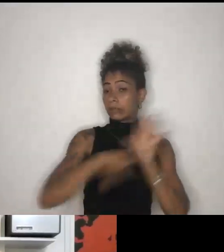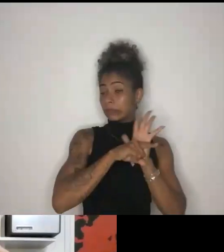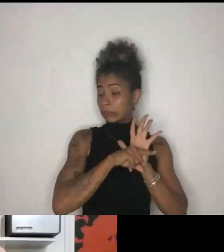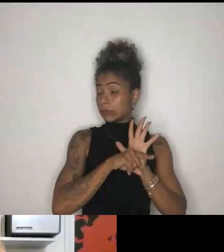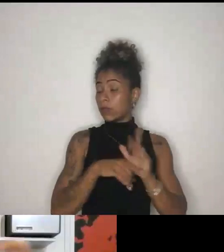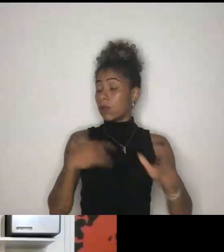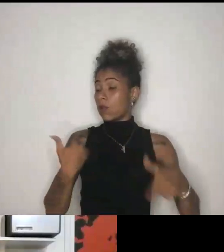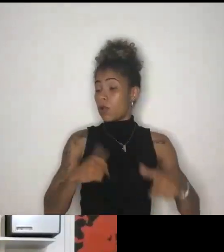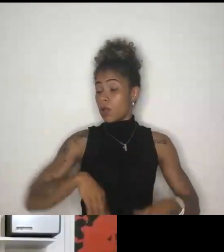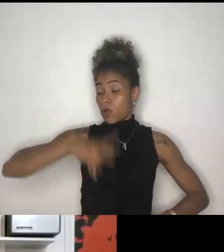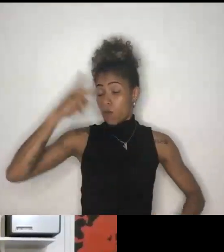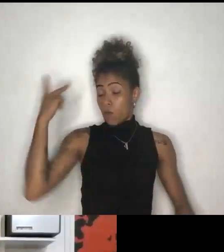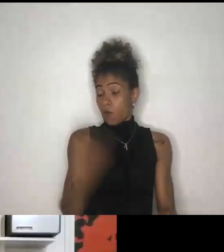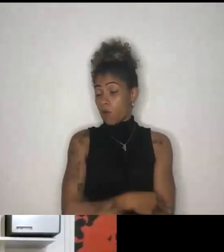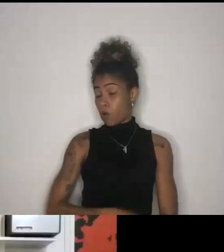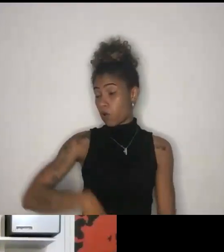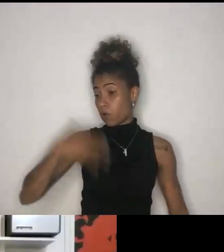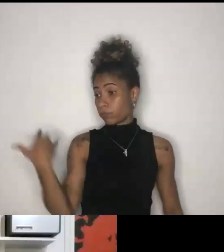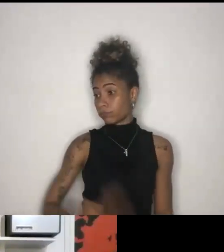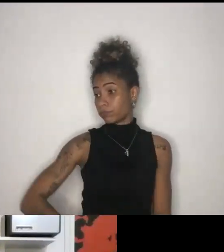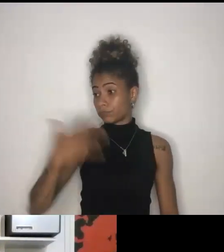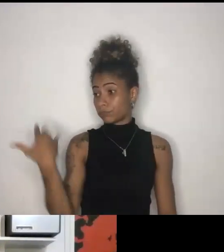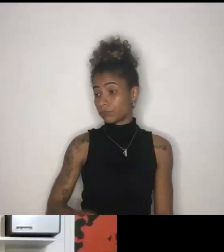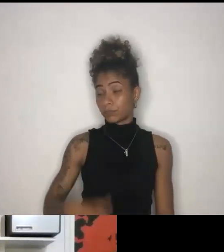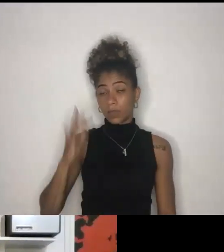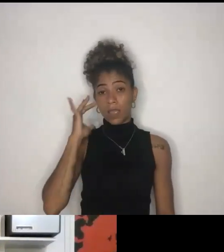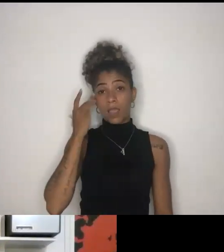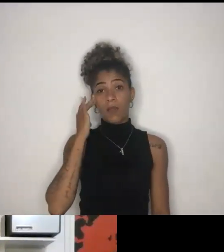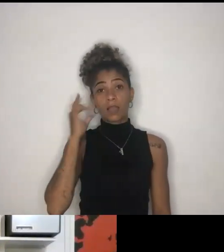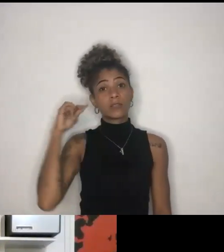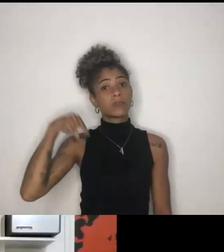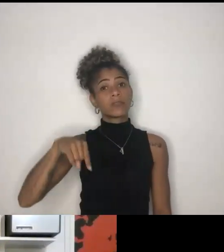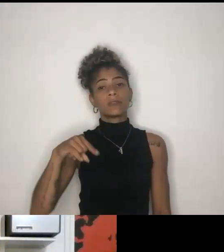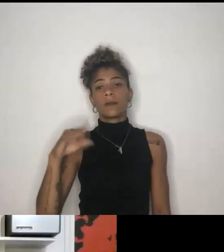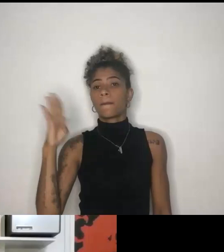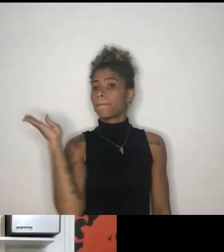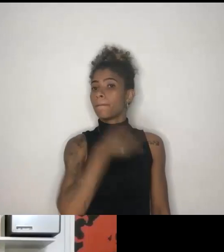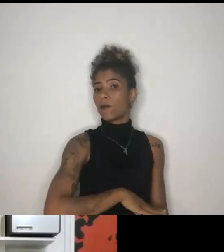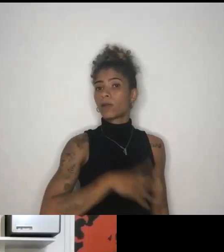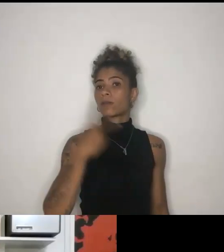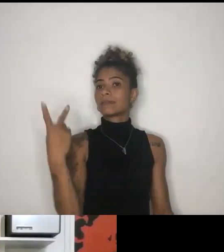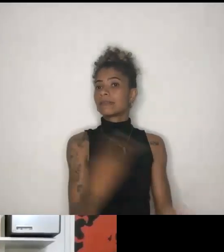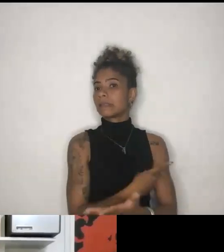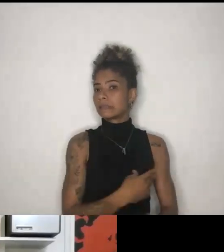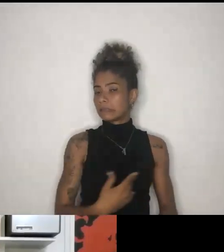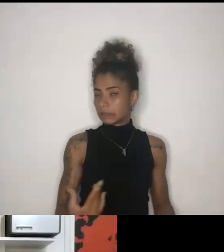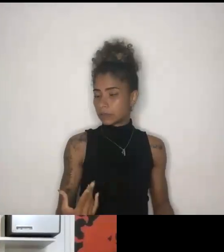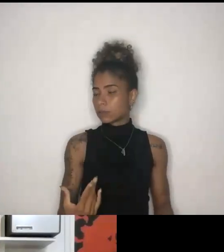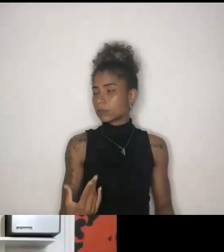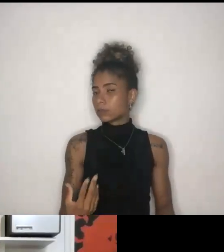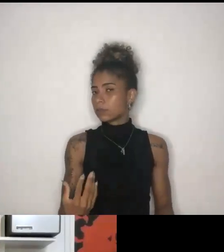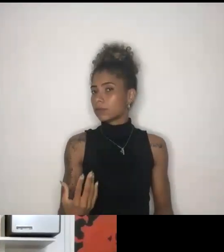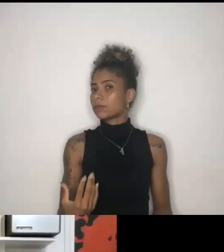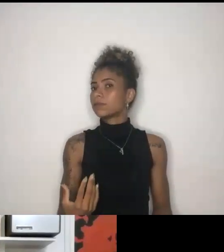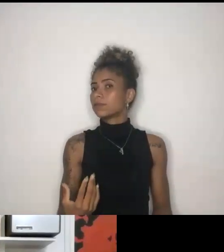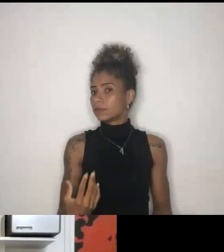é um fracasso assim eu acho que é um eu me sinto muito mal quando acontece por exemplo uma briga